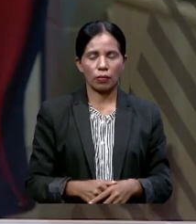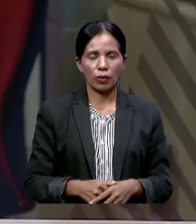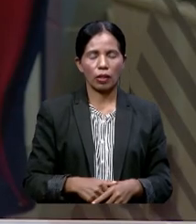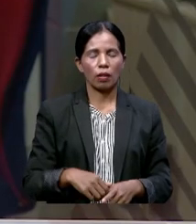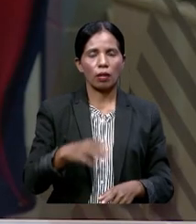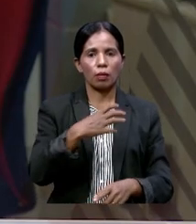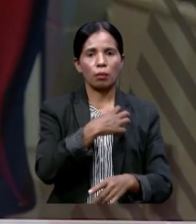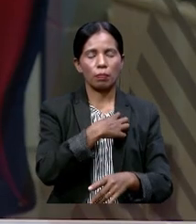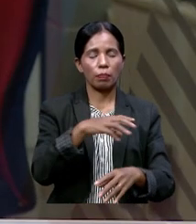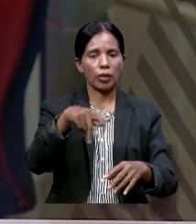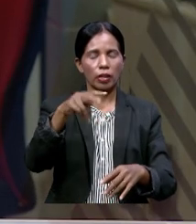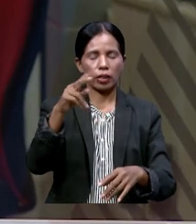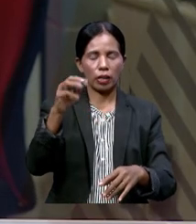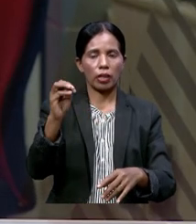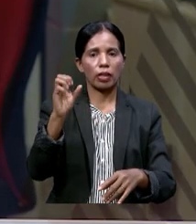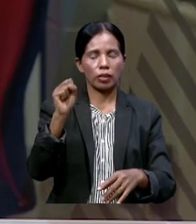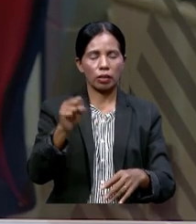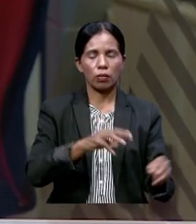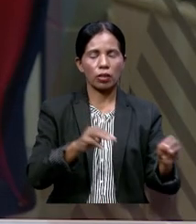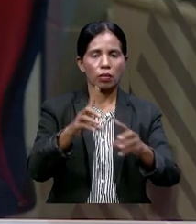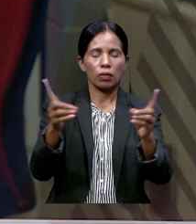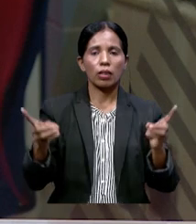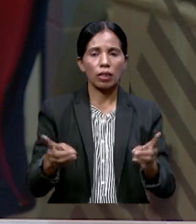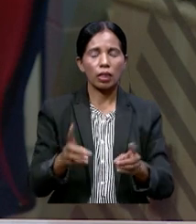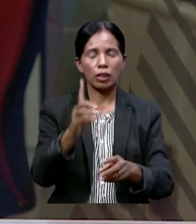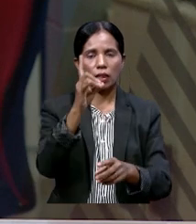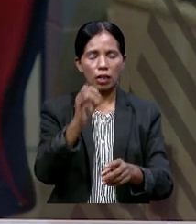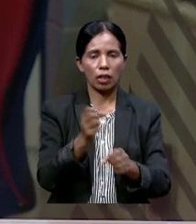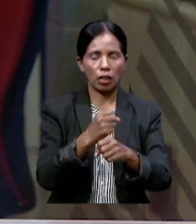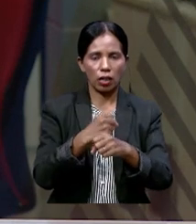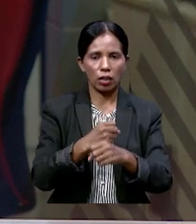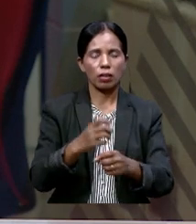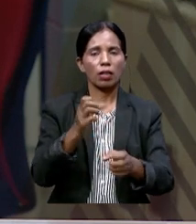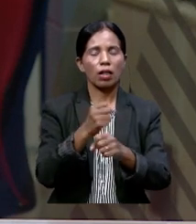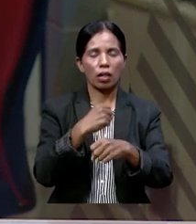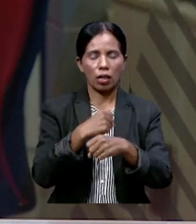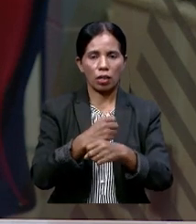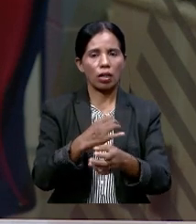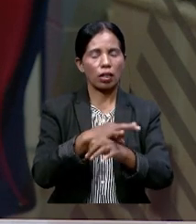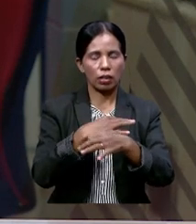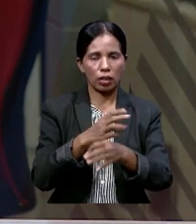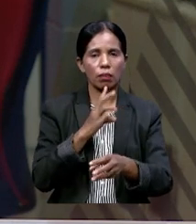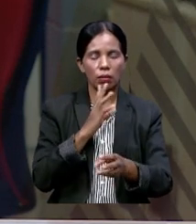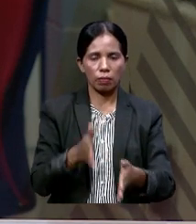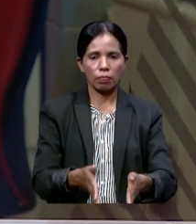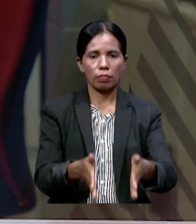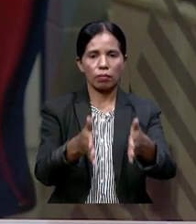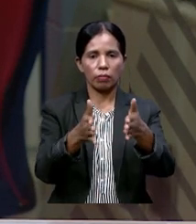PNDSI, município de Ili, se implementa projeto de reabilitação escolar no ralo manutenção Bavaleta.